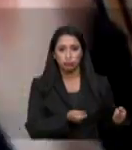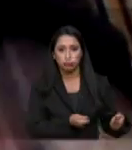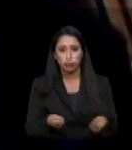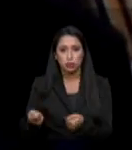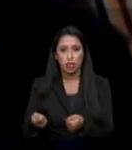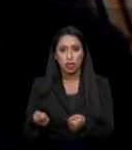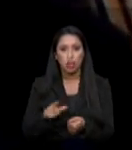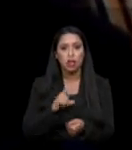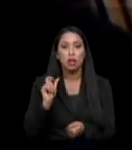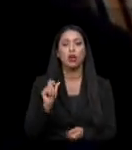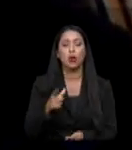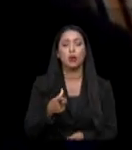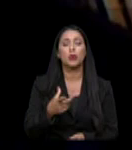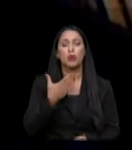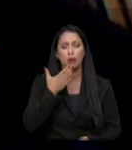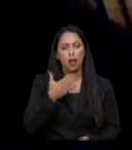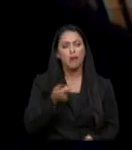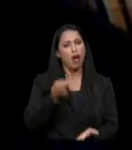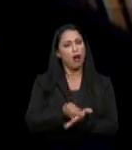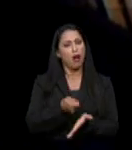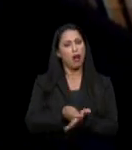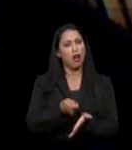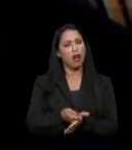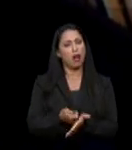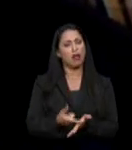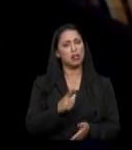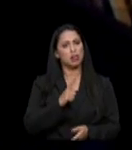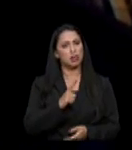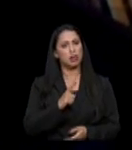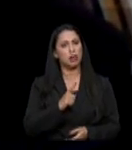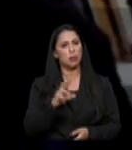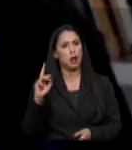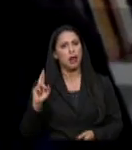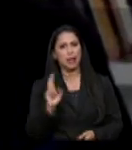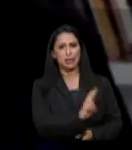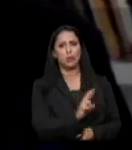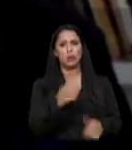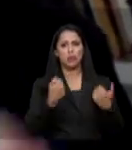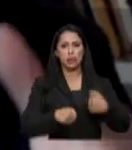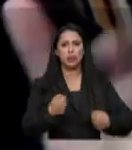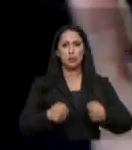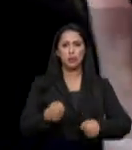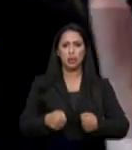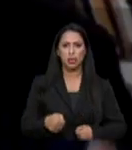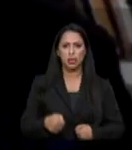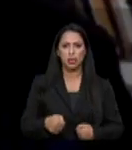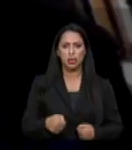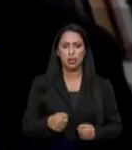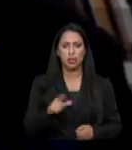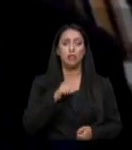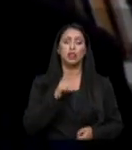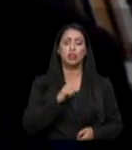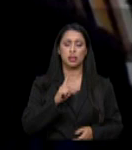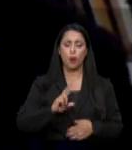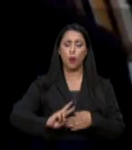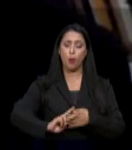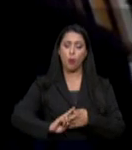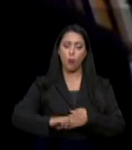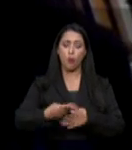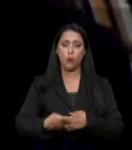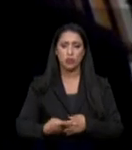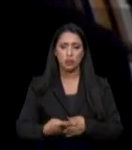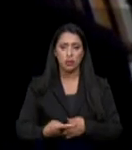uma reação E aí esses fatos são deploráveis e com consequências